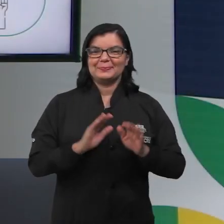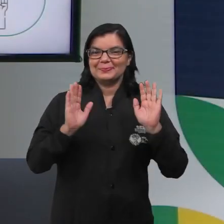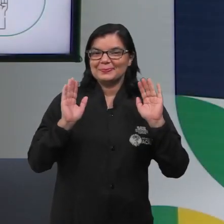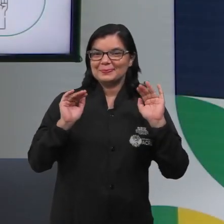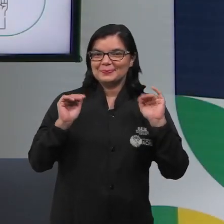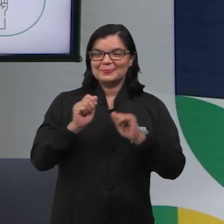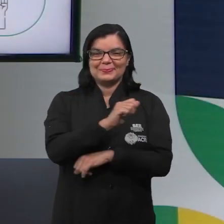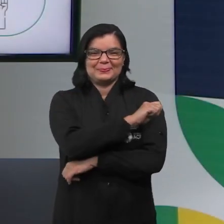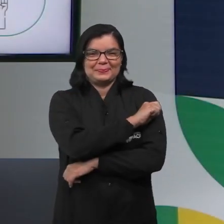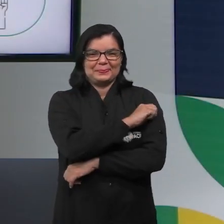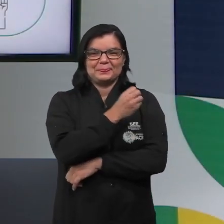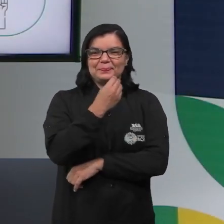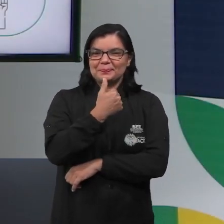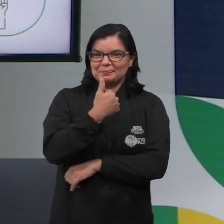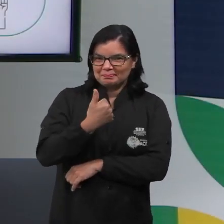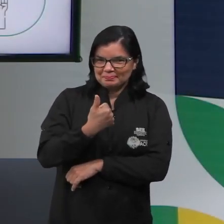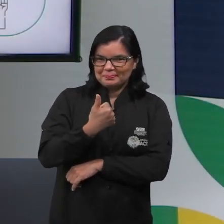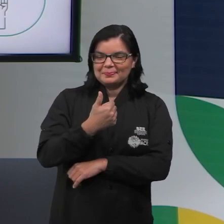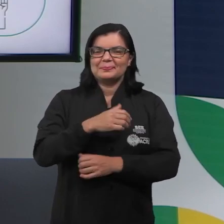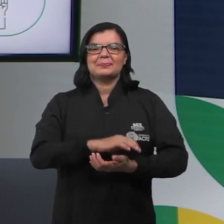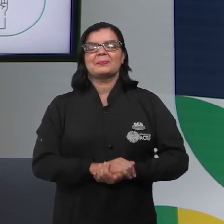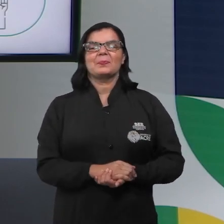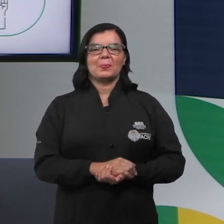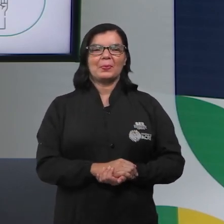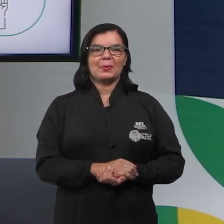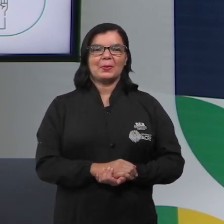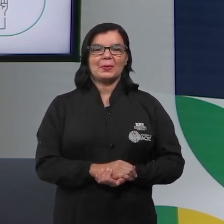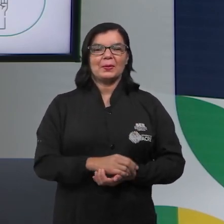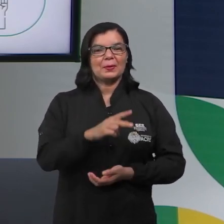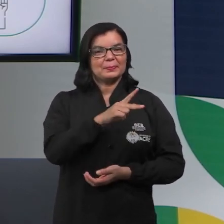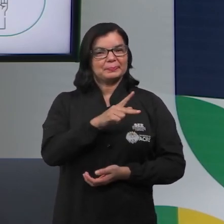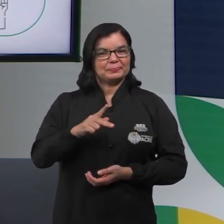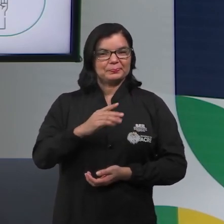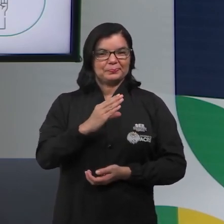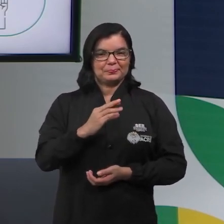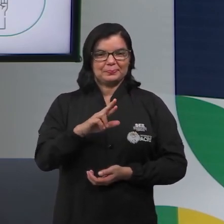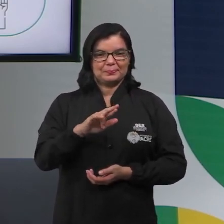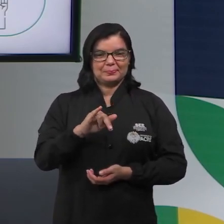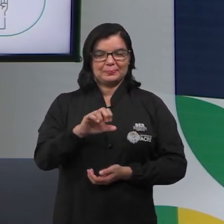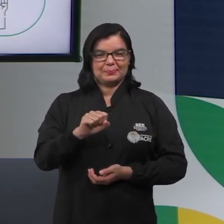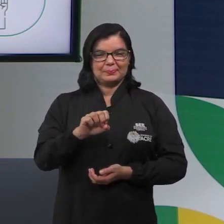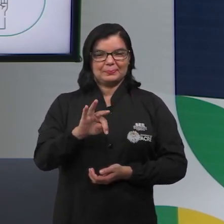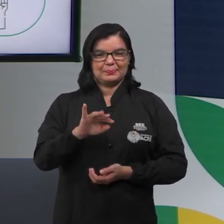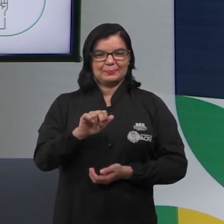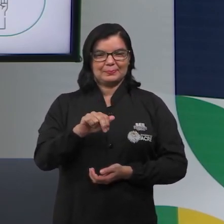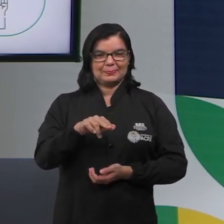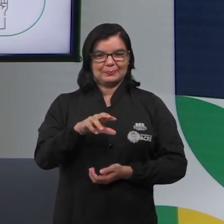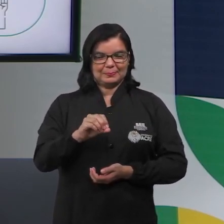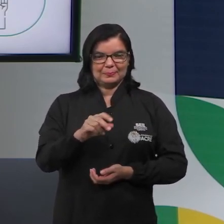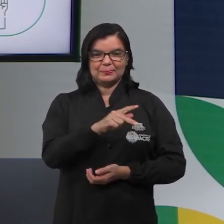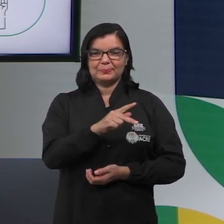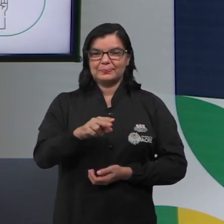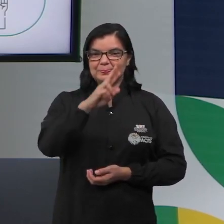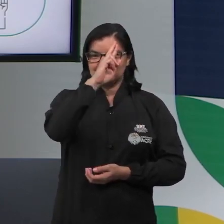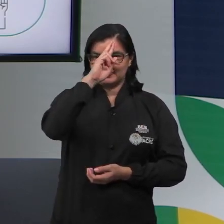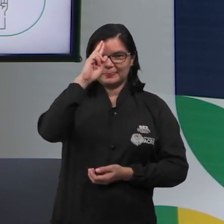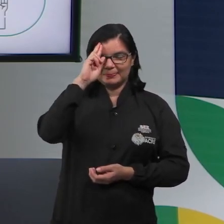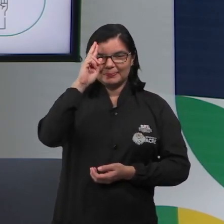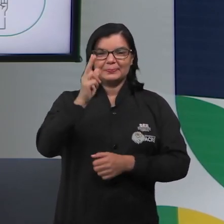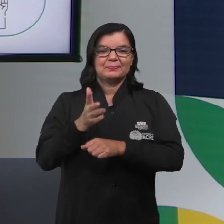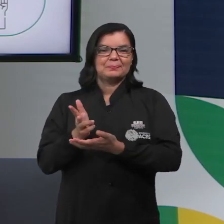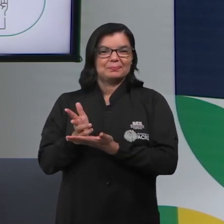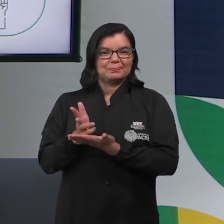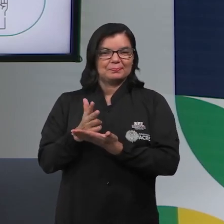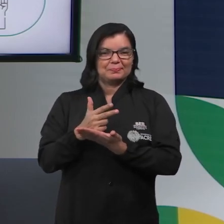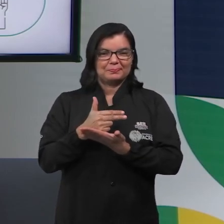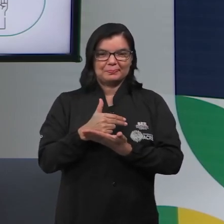Oi, alunos, tudo bem com vocês? Espero que sim. Olha só, professor Cristiano Souza na área, professor de História aqui do SEMEAC, e